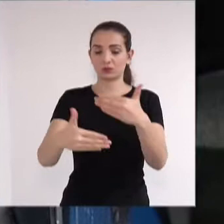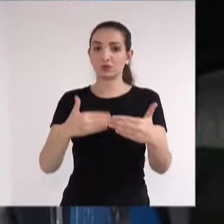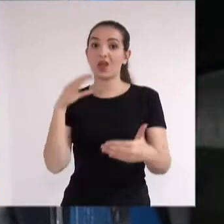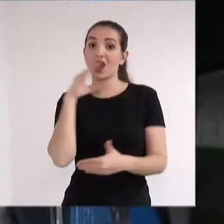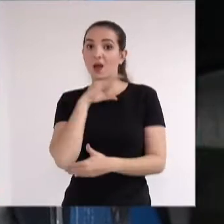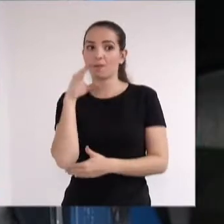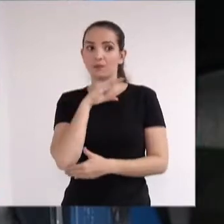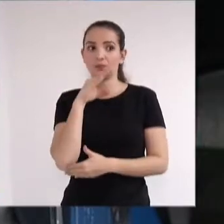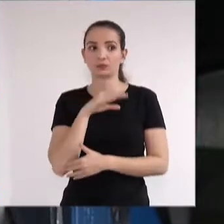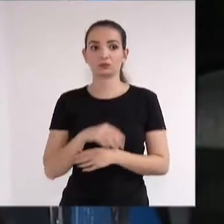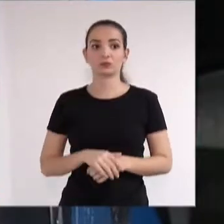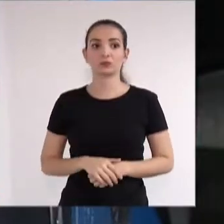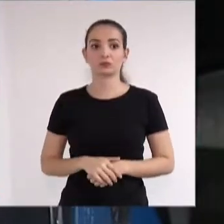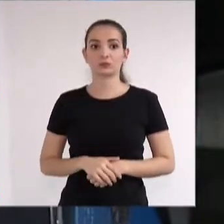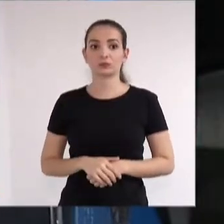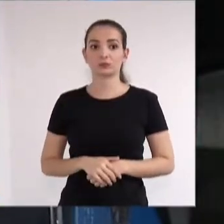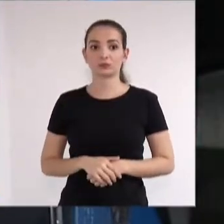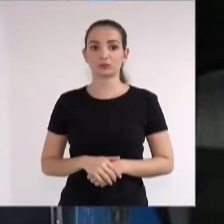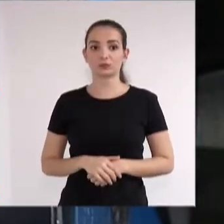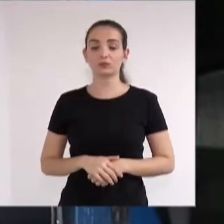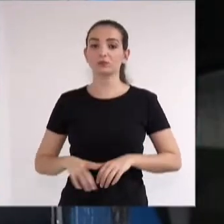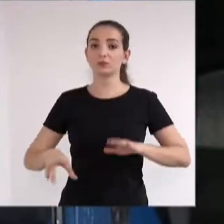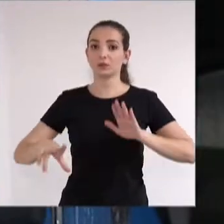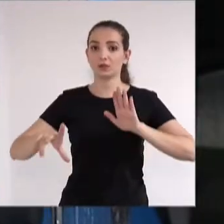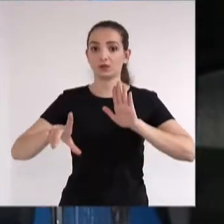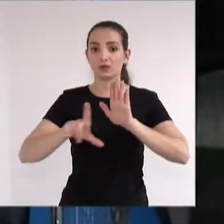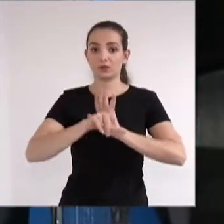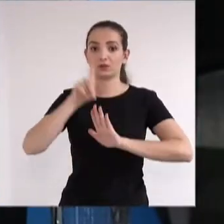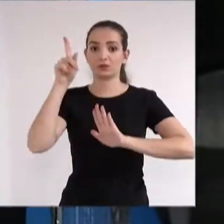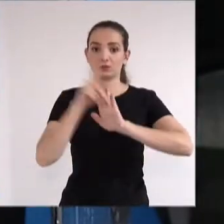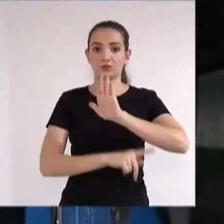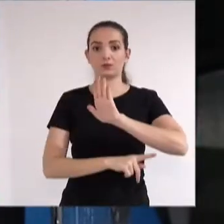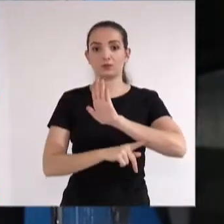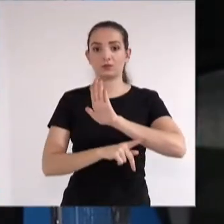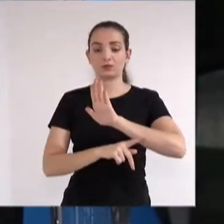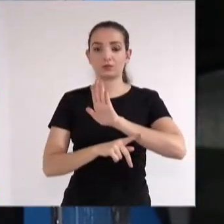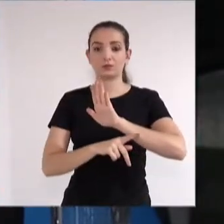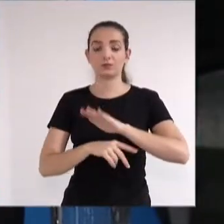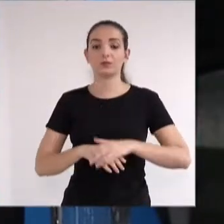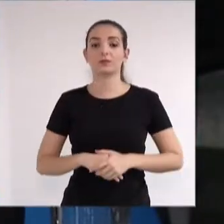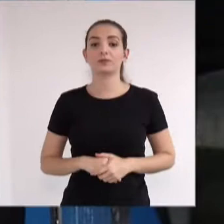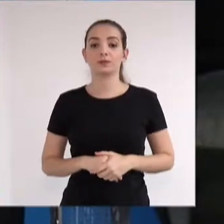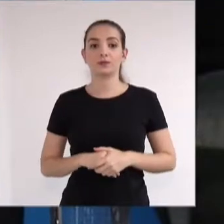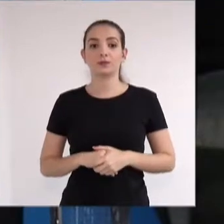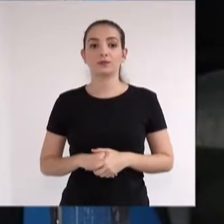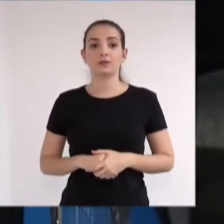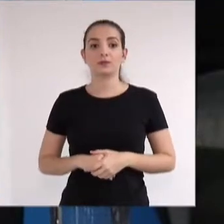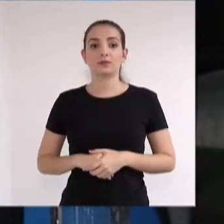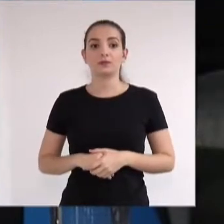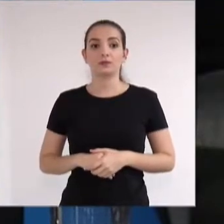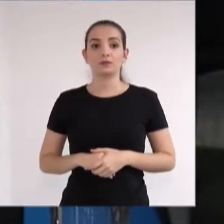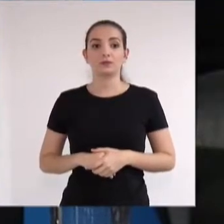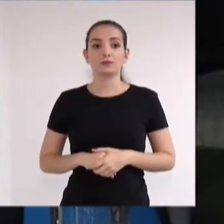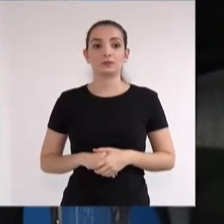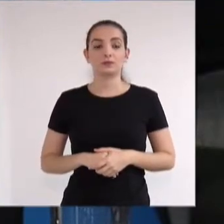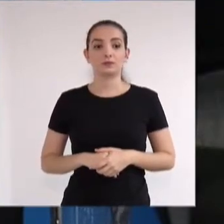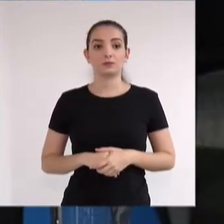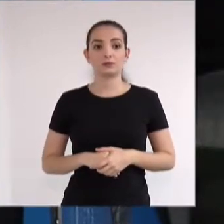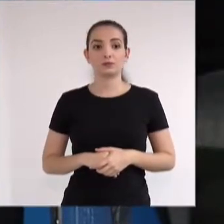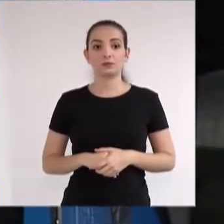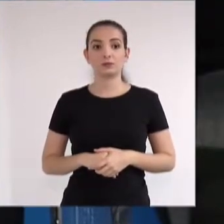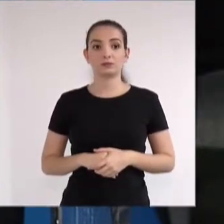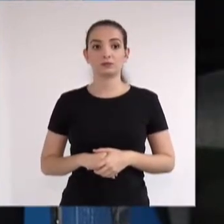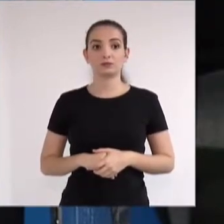de urgência, urgentíssima, do projeto de lei. Cadê o projeto? É isso aí. Não, mas cadê ele? Cadê o número da